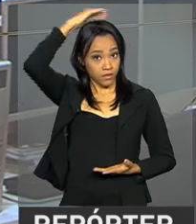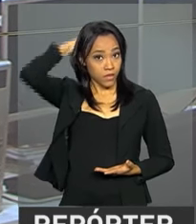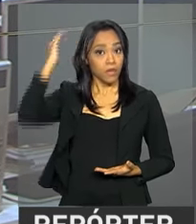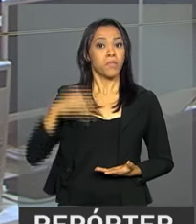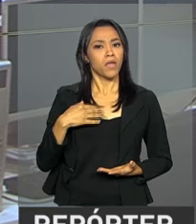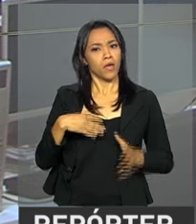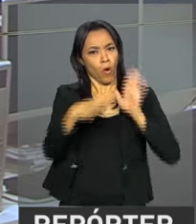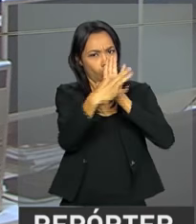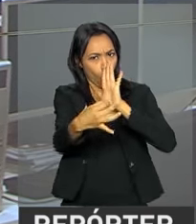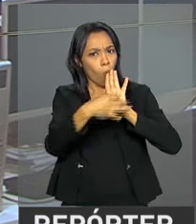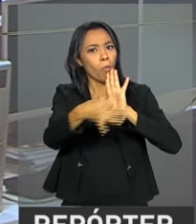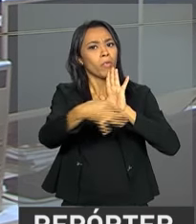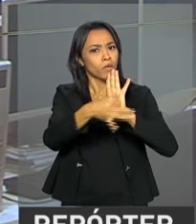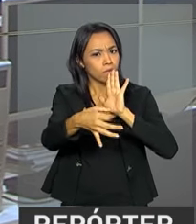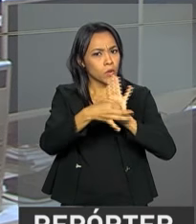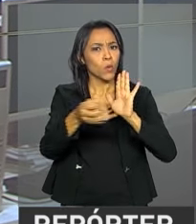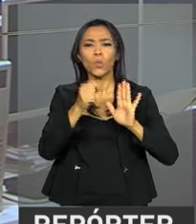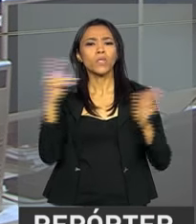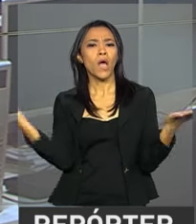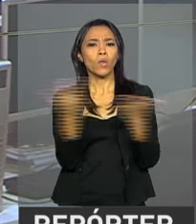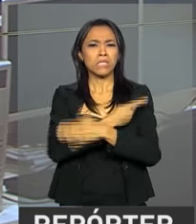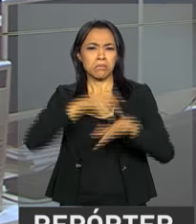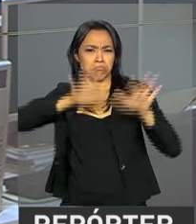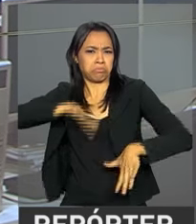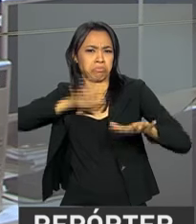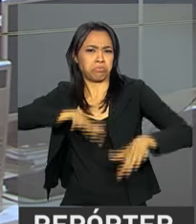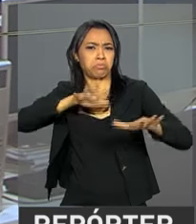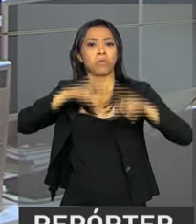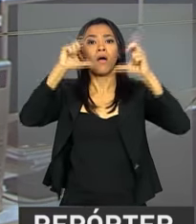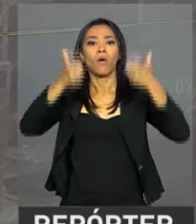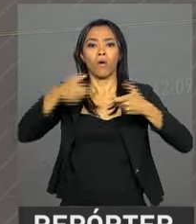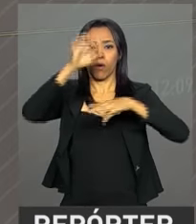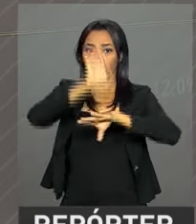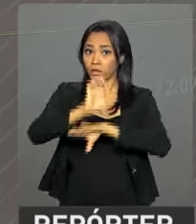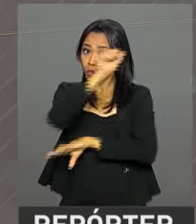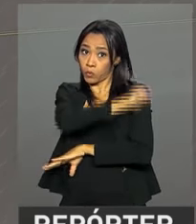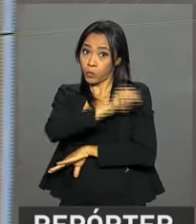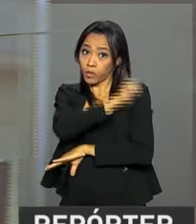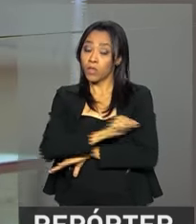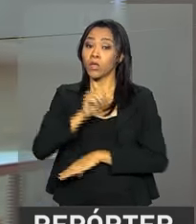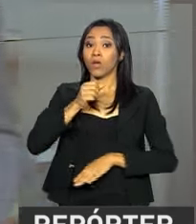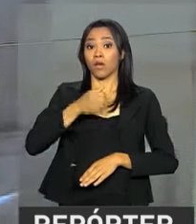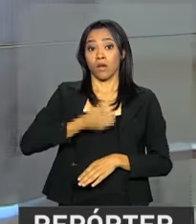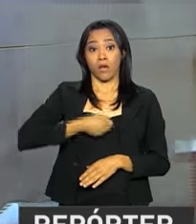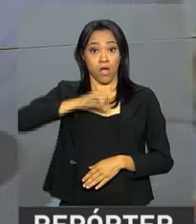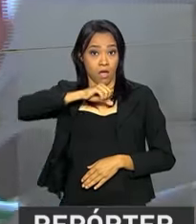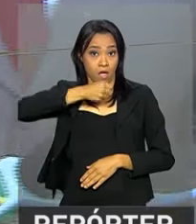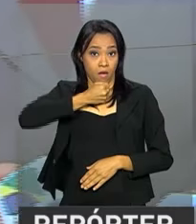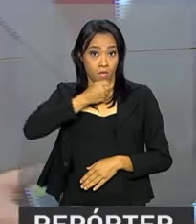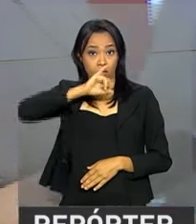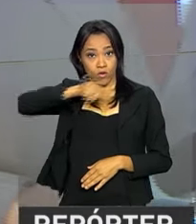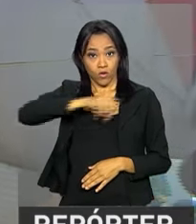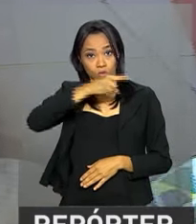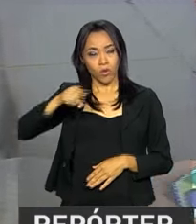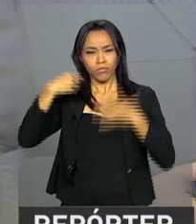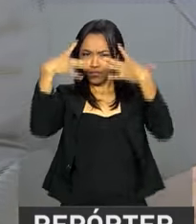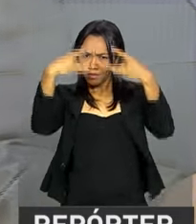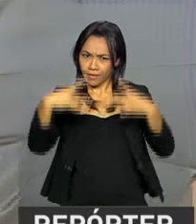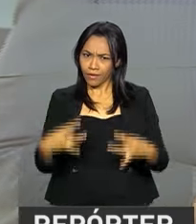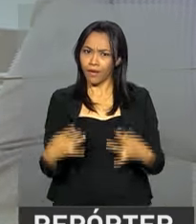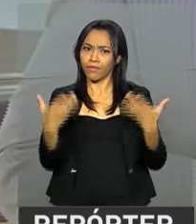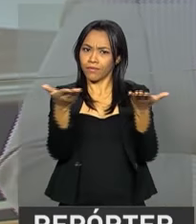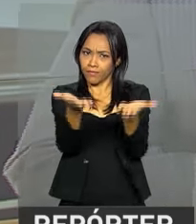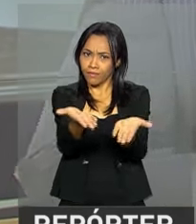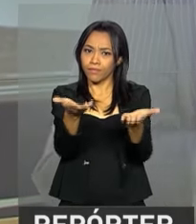comentou as manifestações que ocorrem no Rio de Janeiro João Pedro Neto traz os detalhes ao vivo pra gente direto do Palácio do Planalto Oi